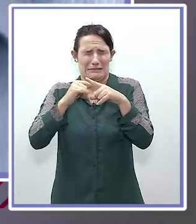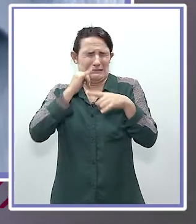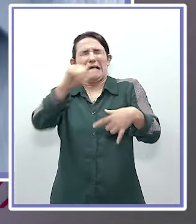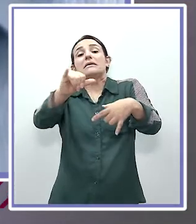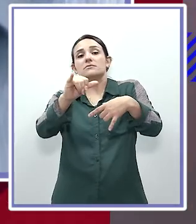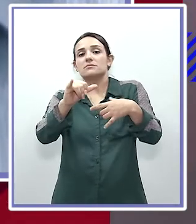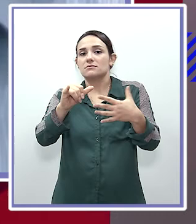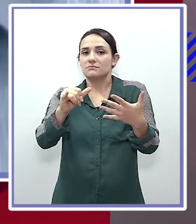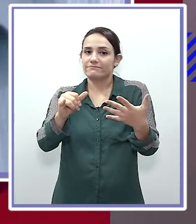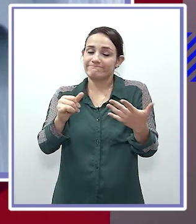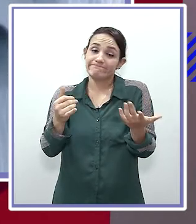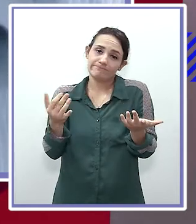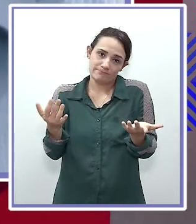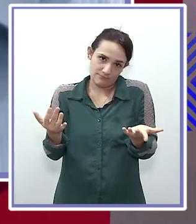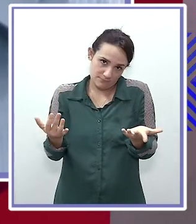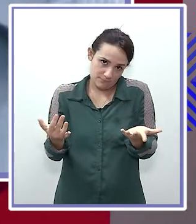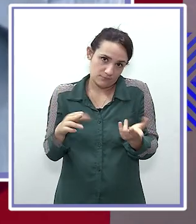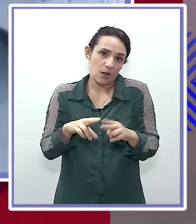Então, assim,